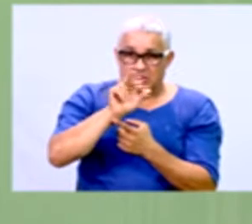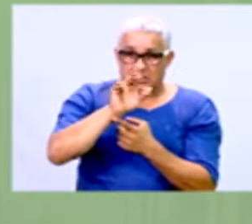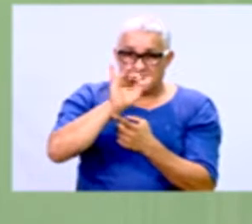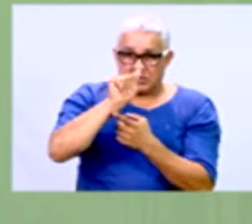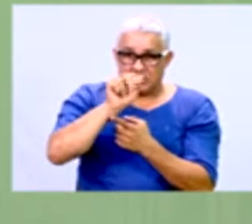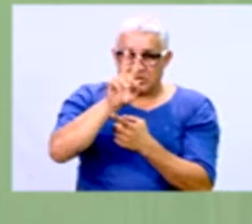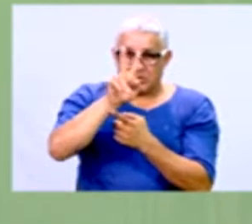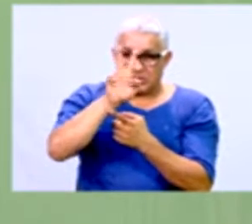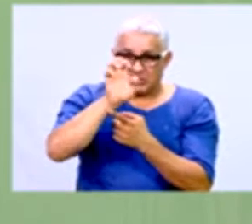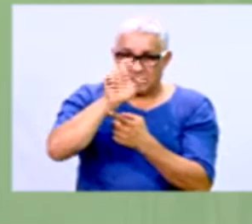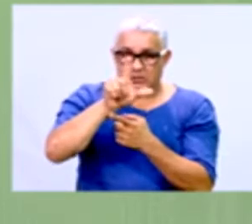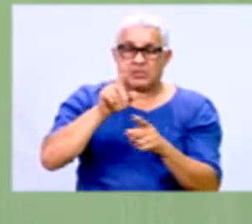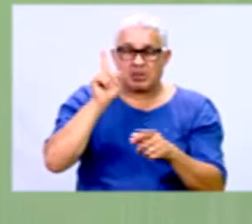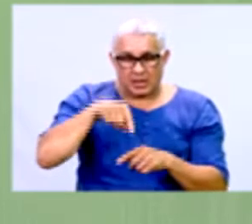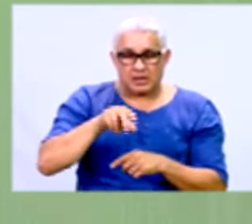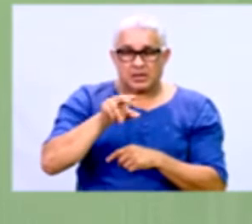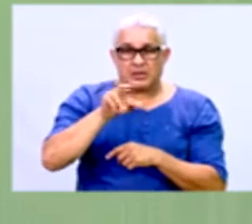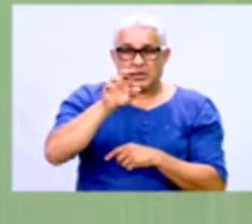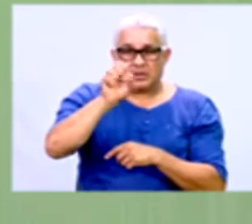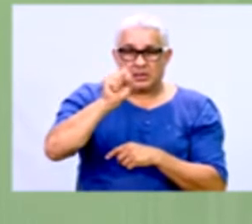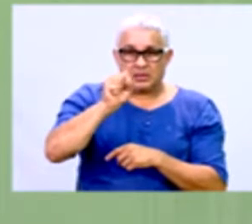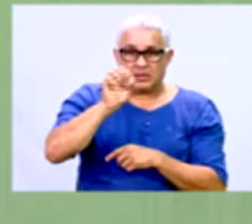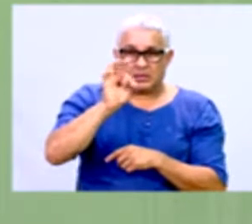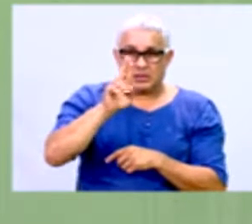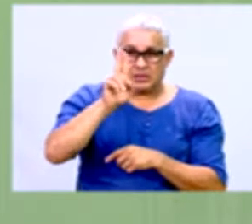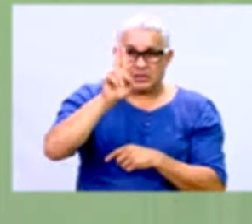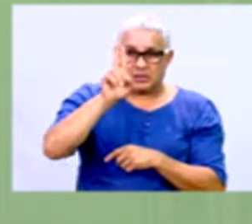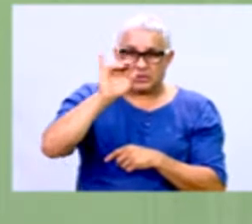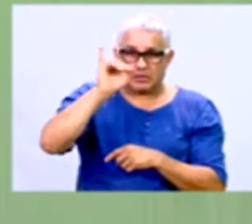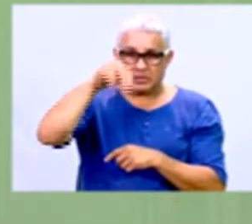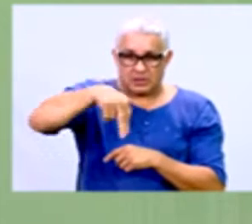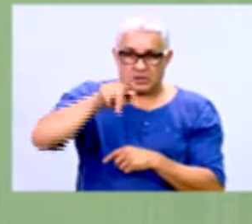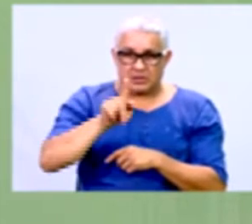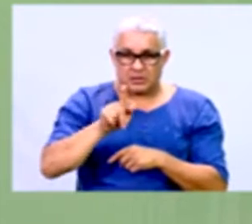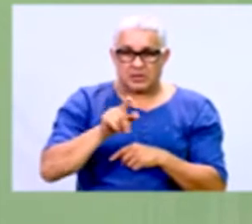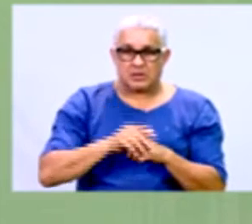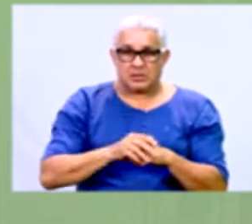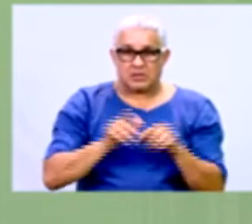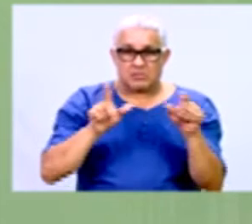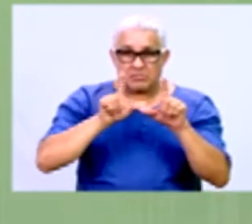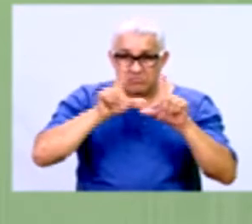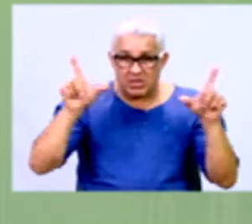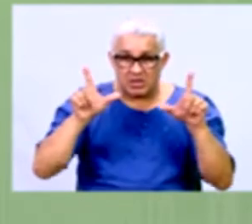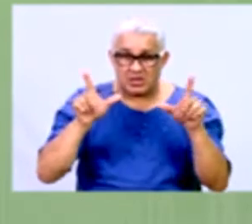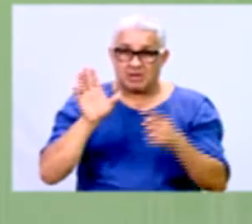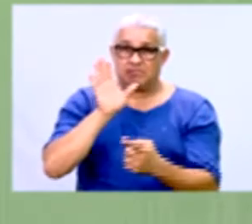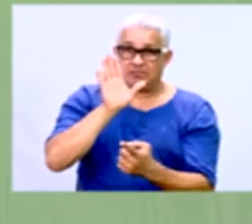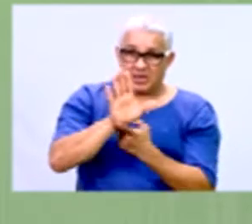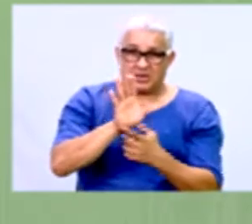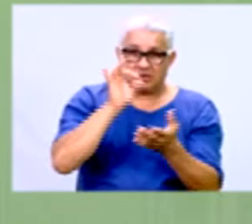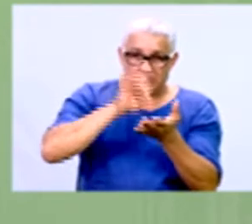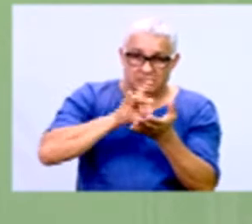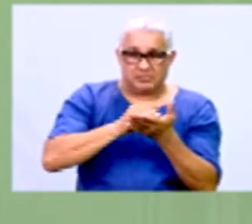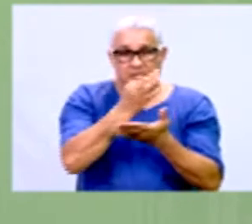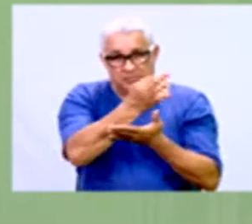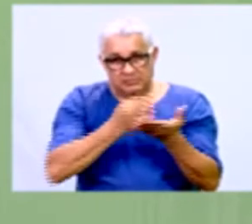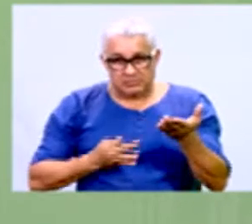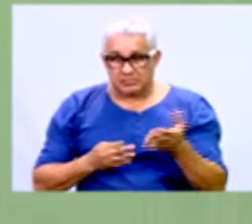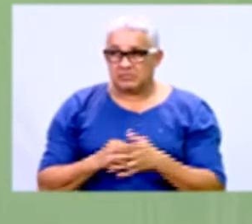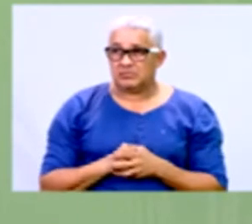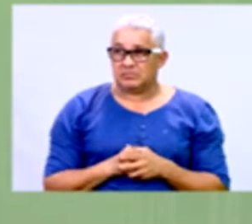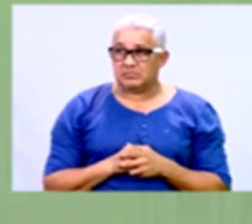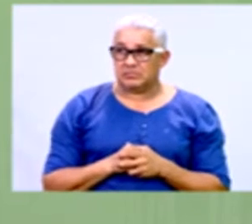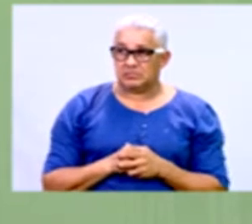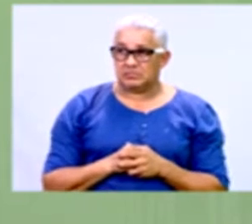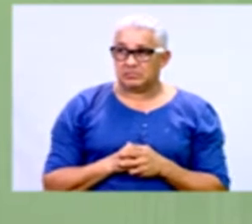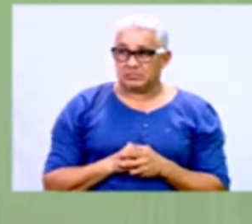uma string. Depois nós temos o texto codificado e imprimimos na tela. Né? Então o texto original, né, o resultado na página, o